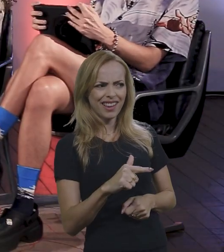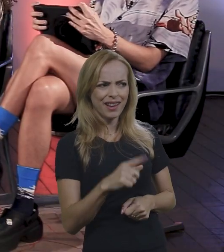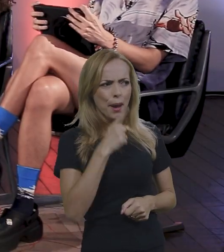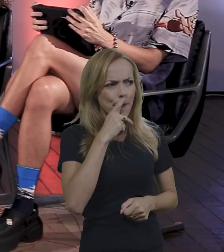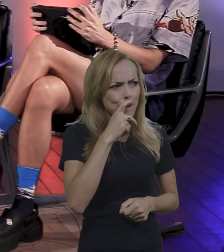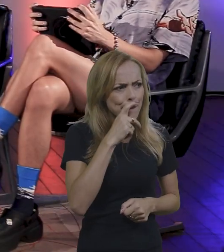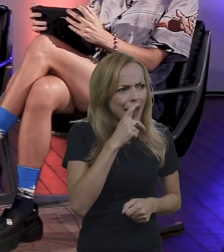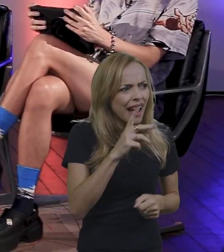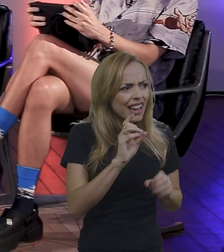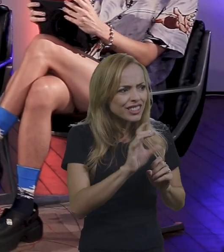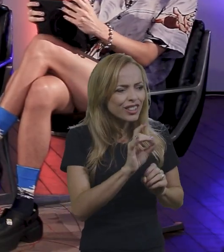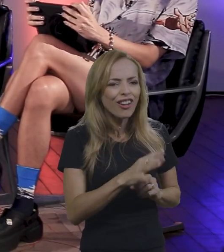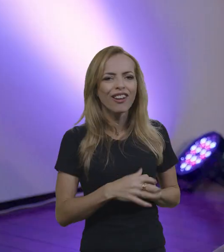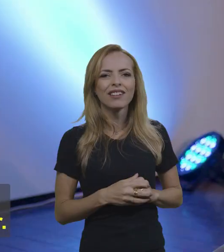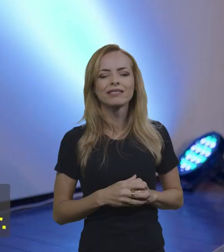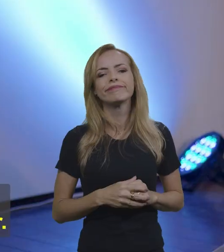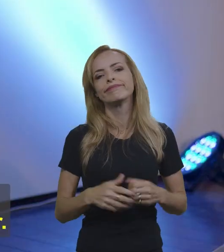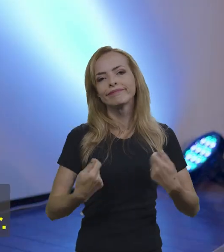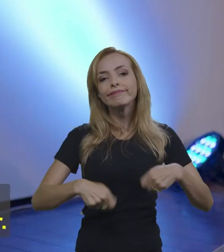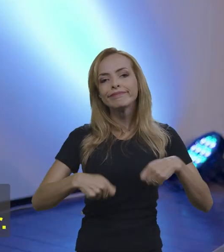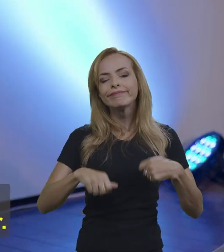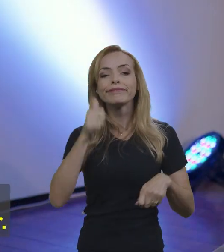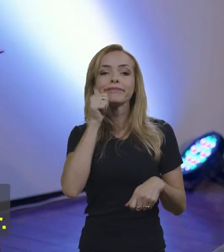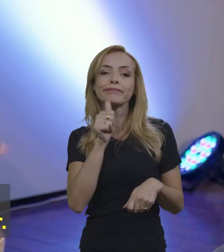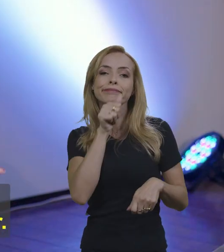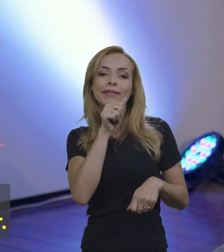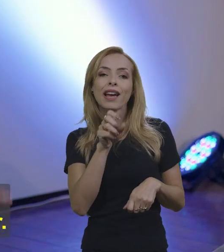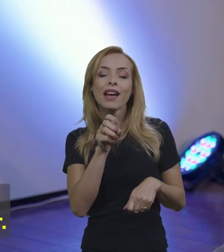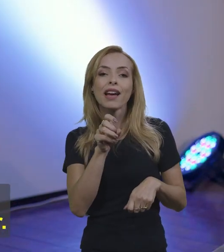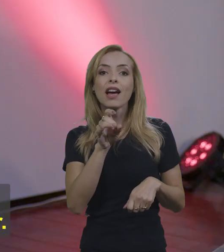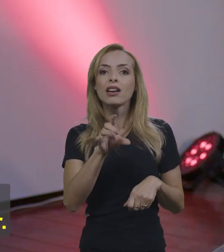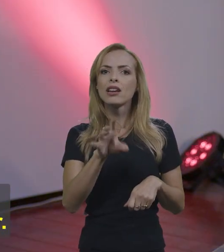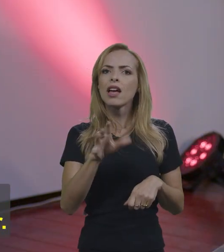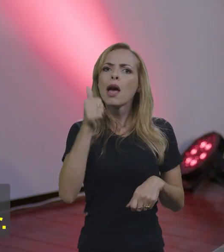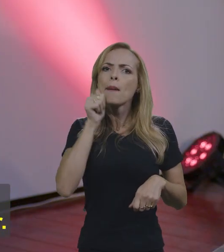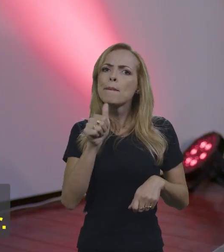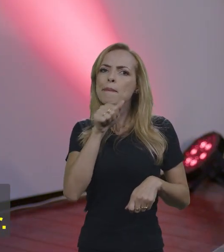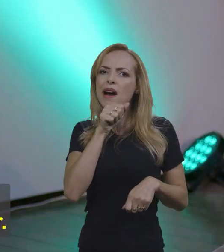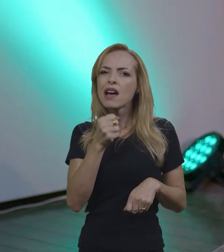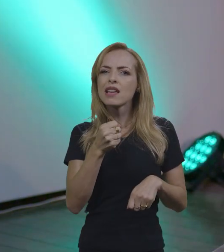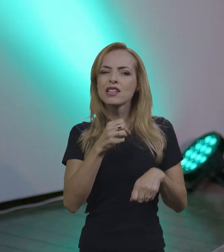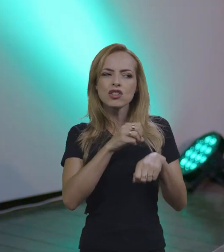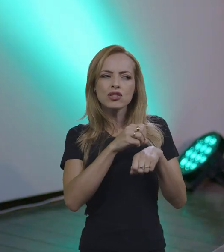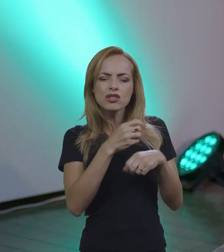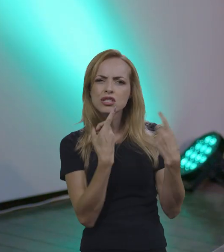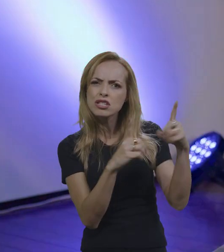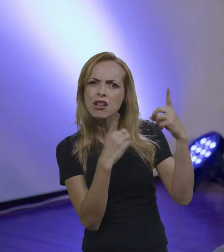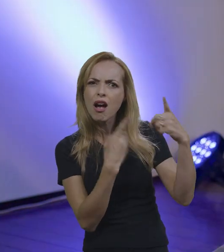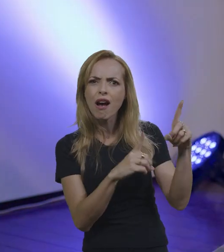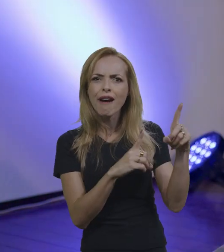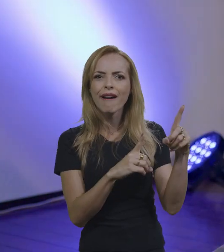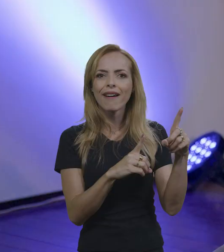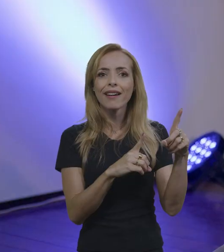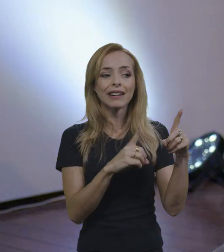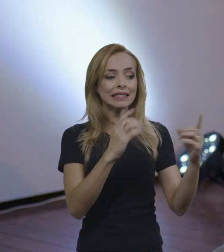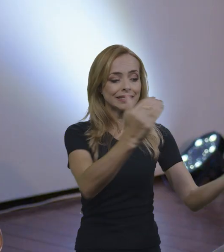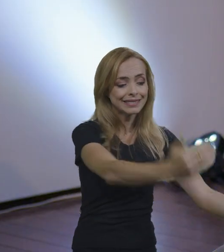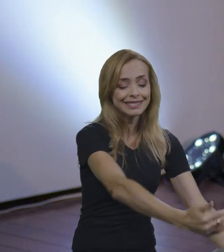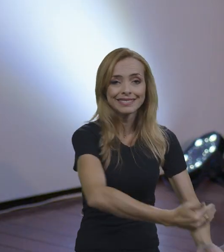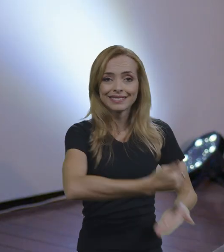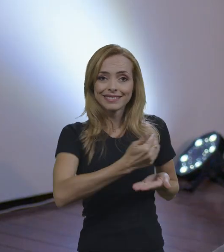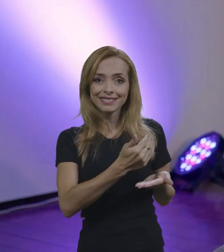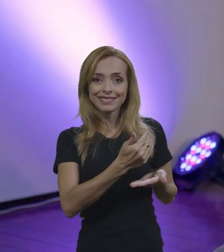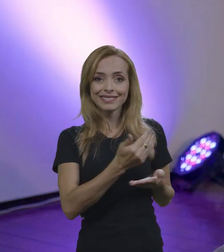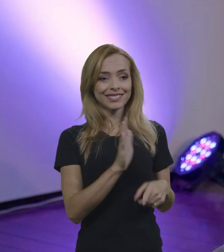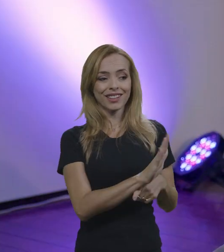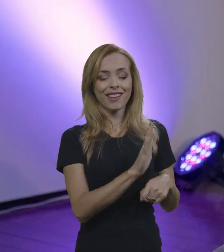ela necessariamente ela tem que ter mãe. E aí as mães que estão falando isso não pegam a criança para poder ajudar. Então o apoio vem muito da atitude que